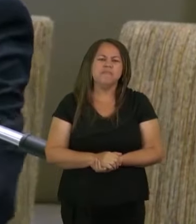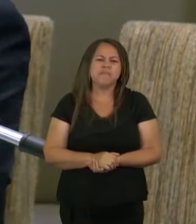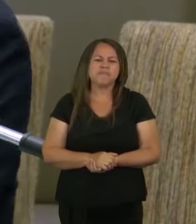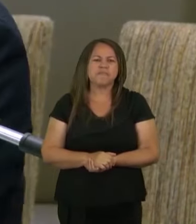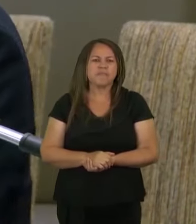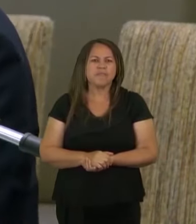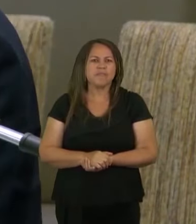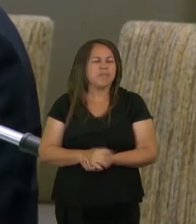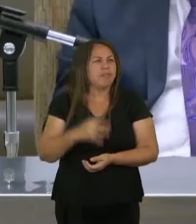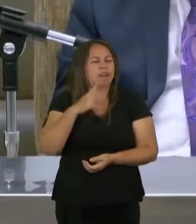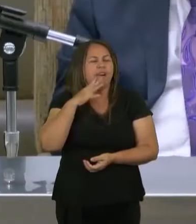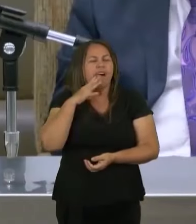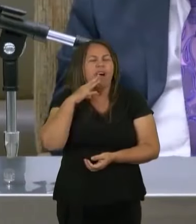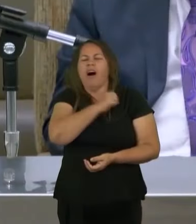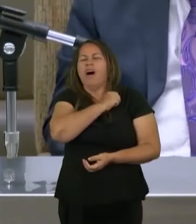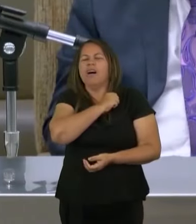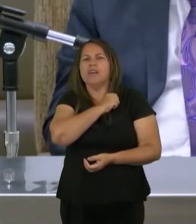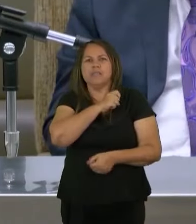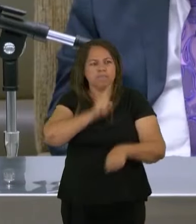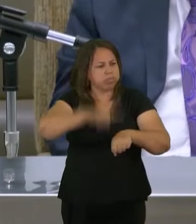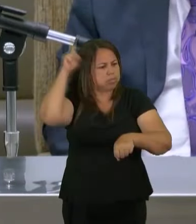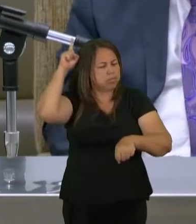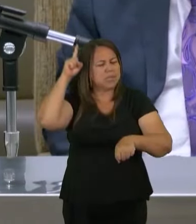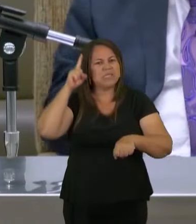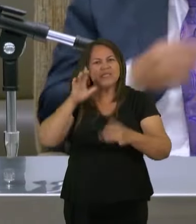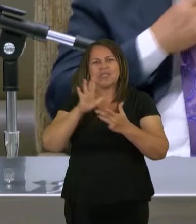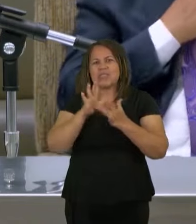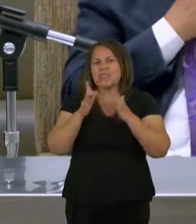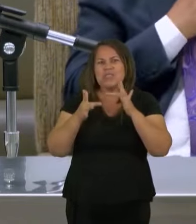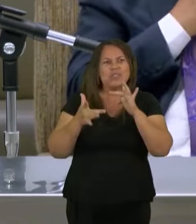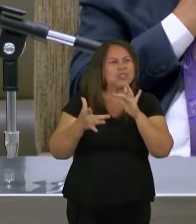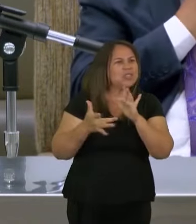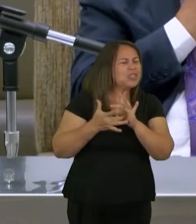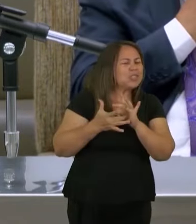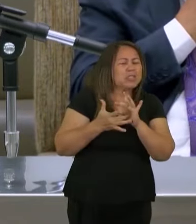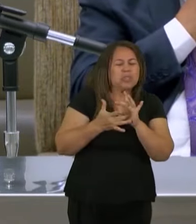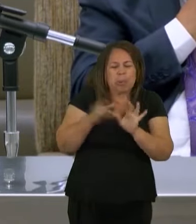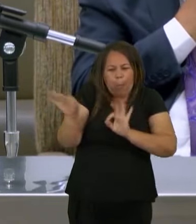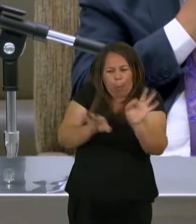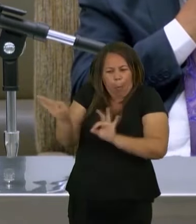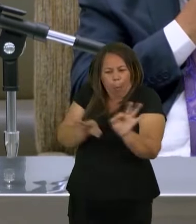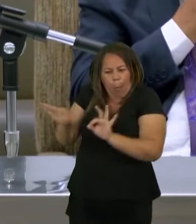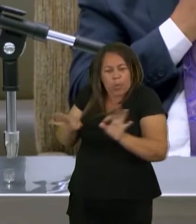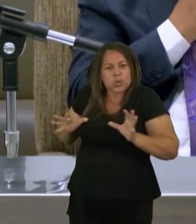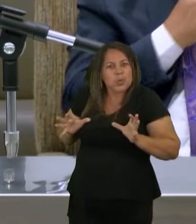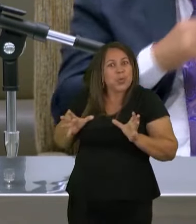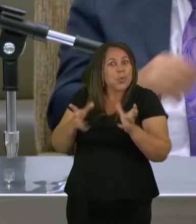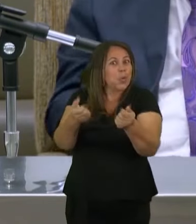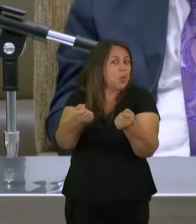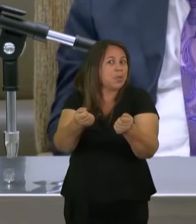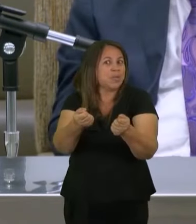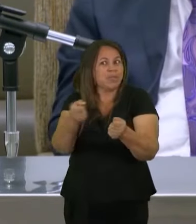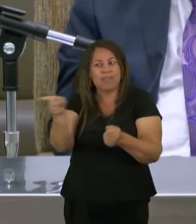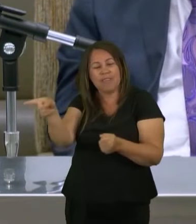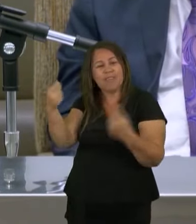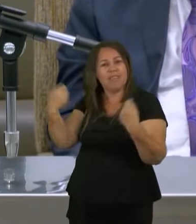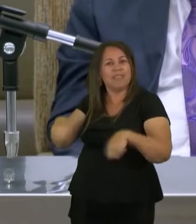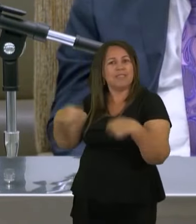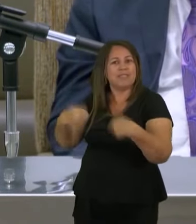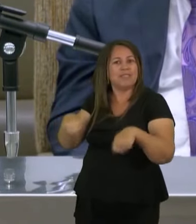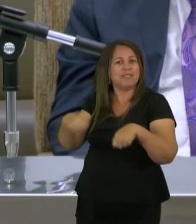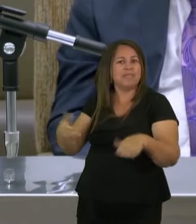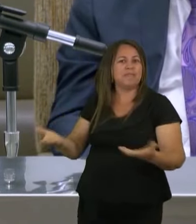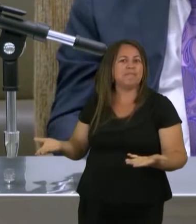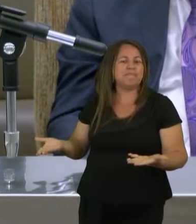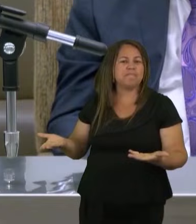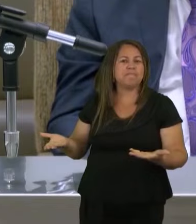Em segundos, Jesus colocou em dia o que aquela mulher precisava.